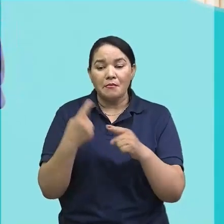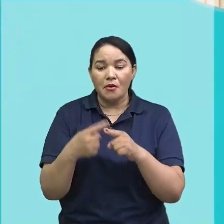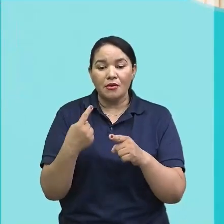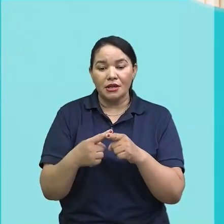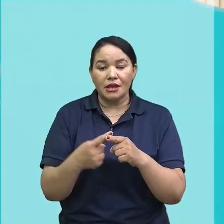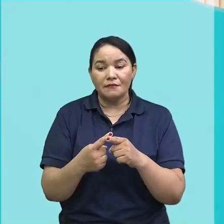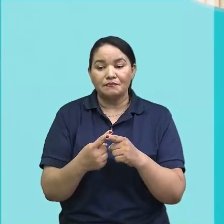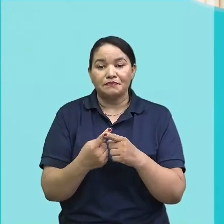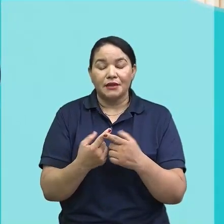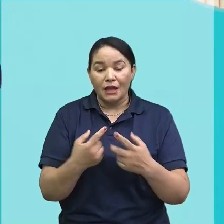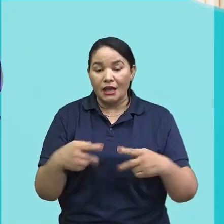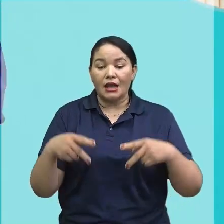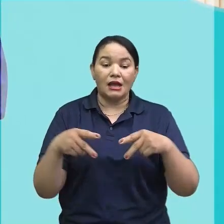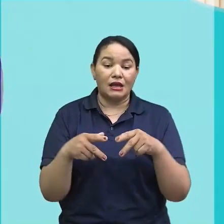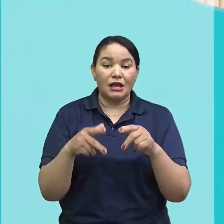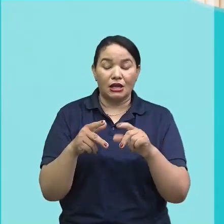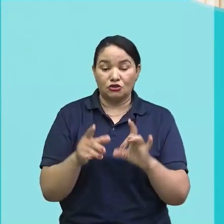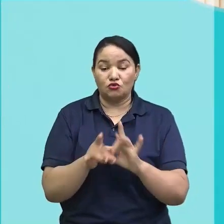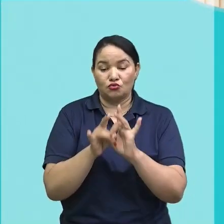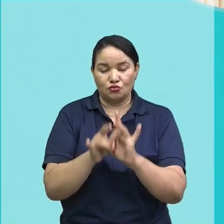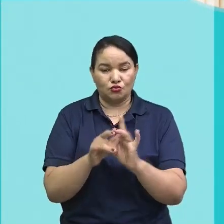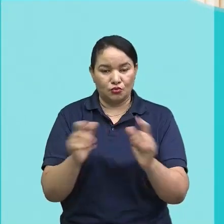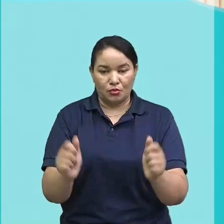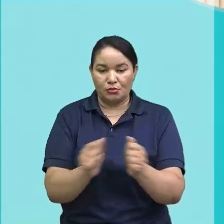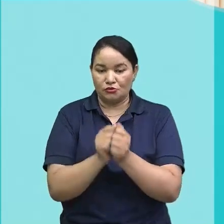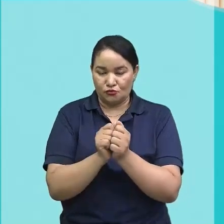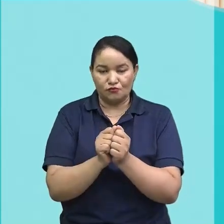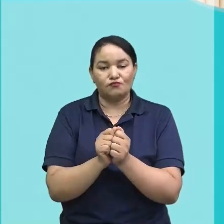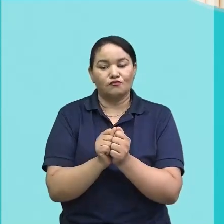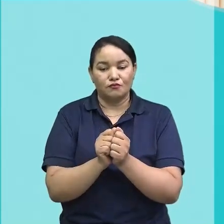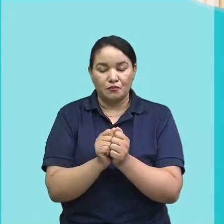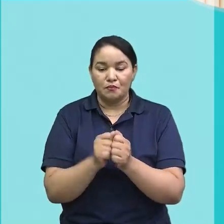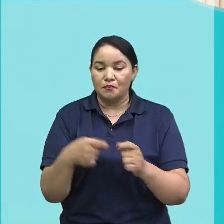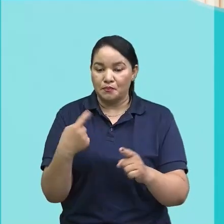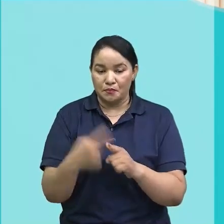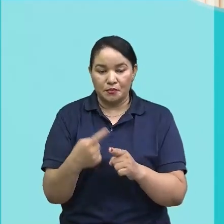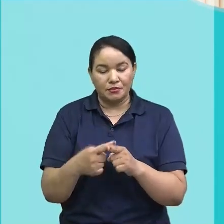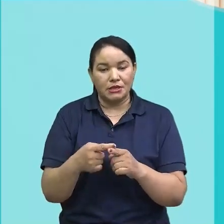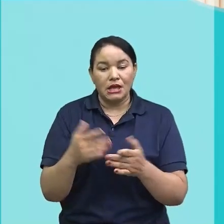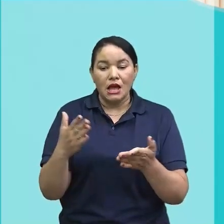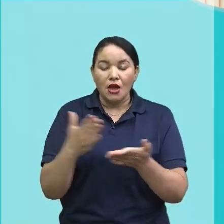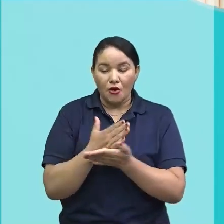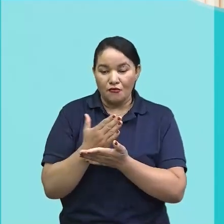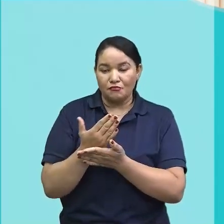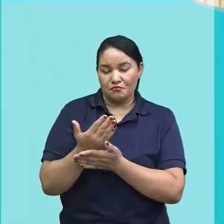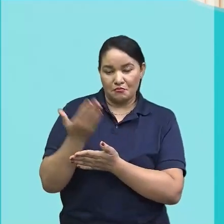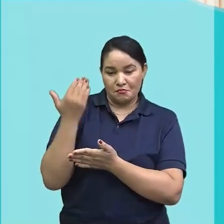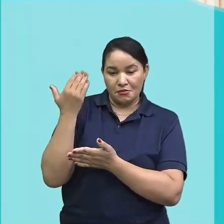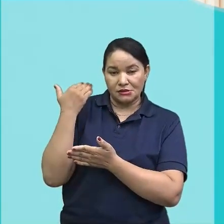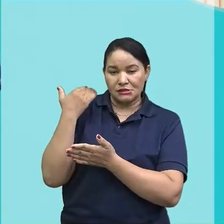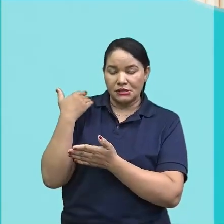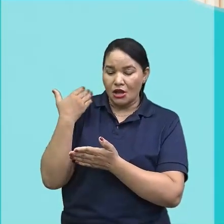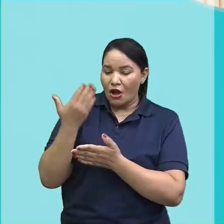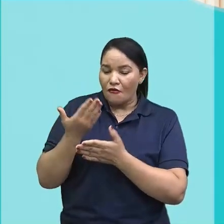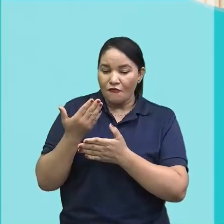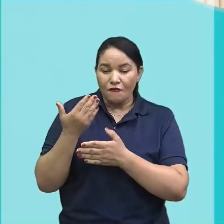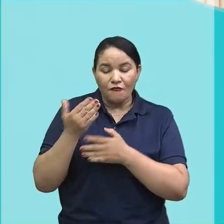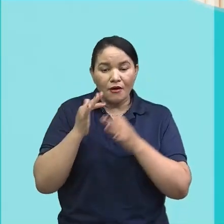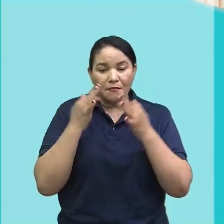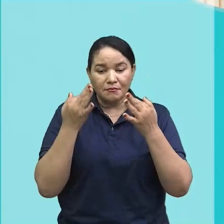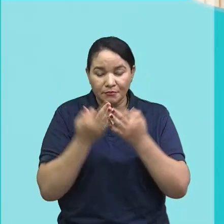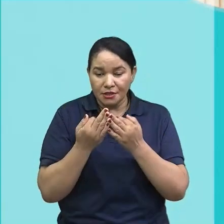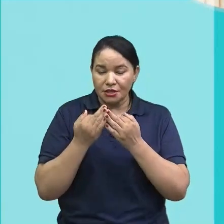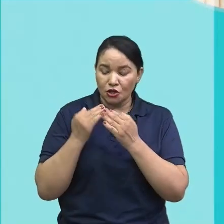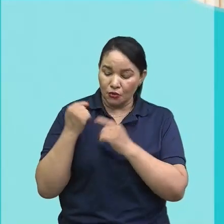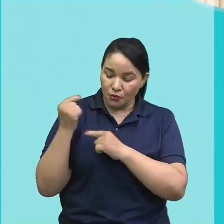falei da história? Muitas das vezes, a gente vai perceber que foram famílias. São histórias que contam famílias que